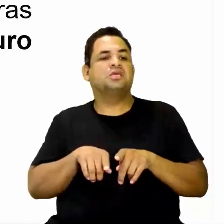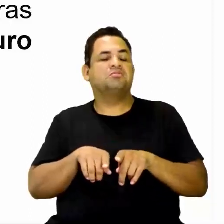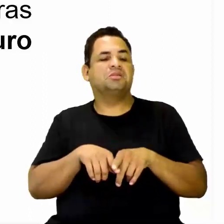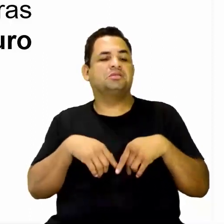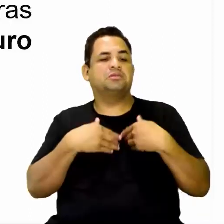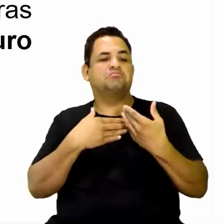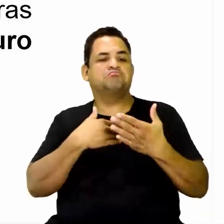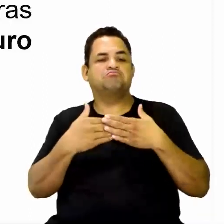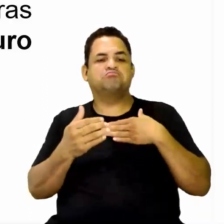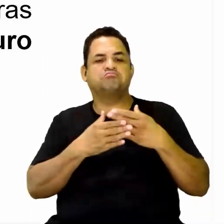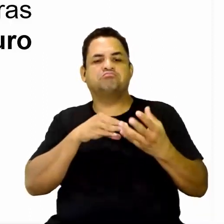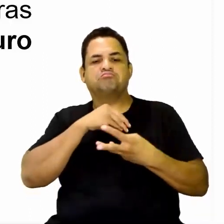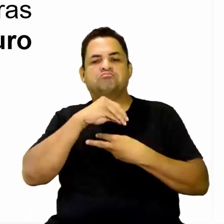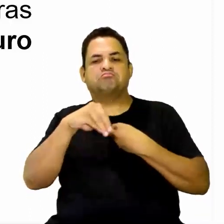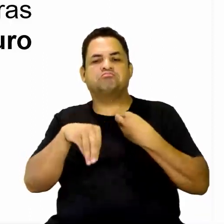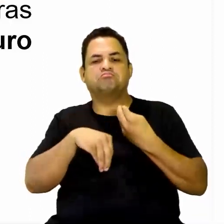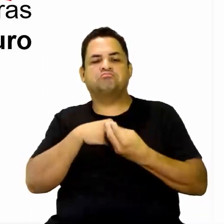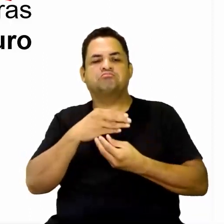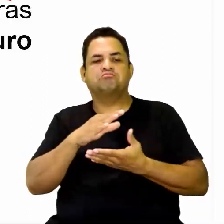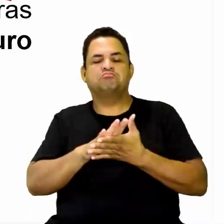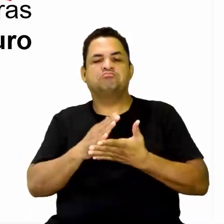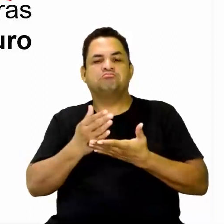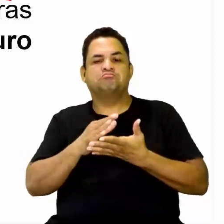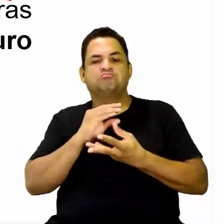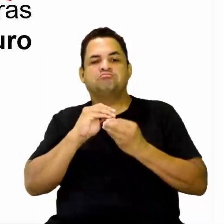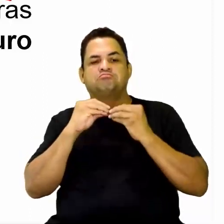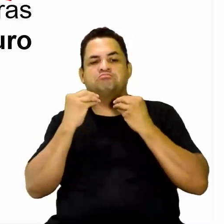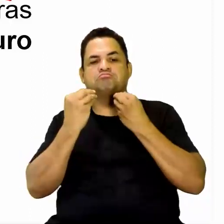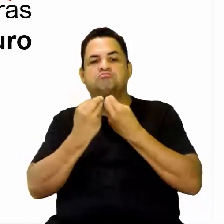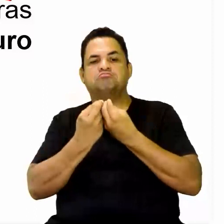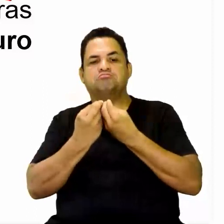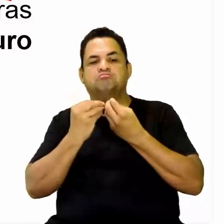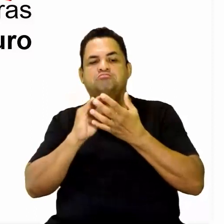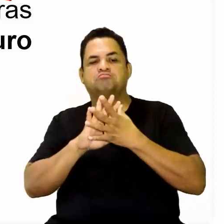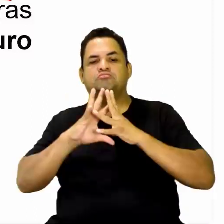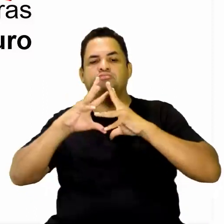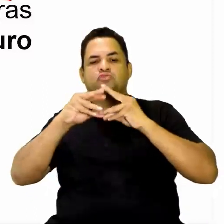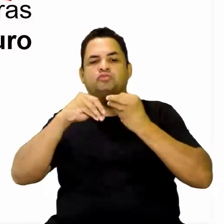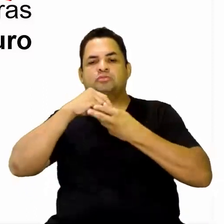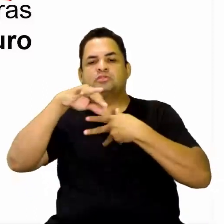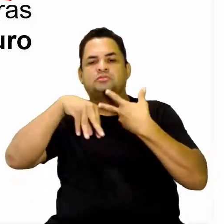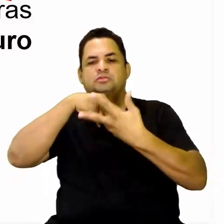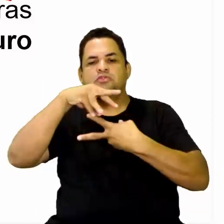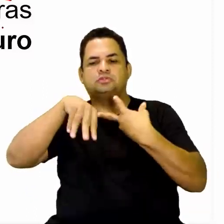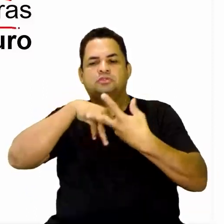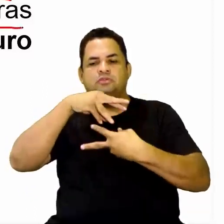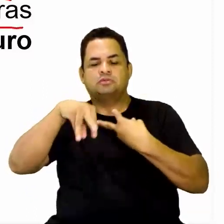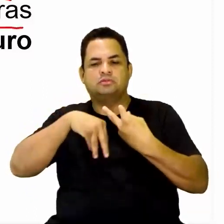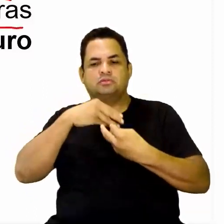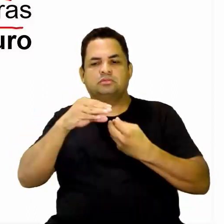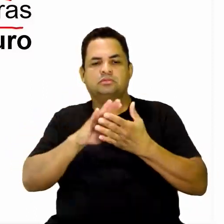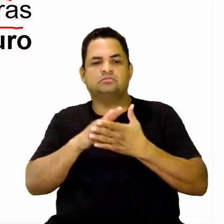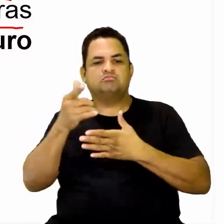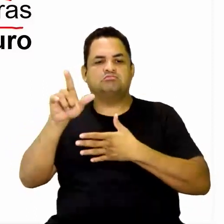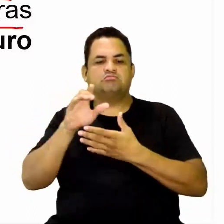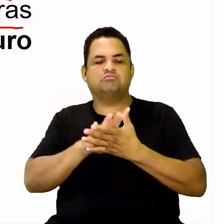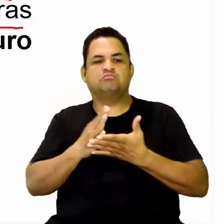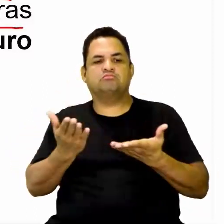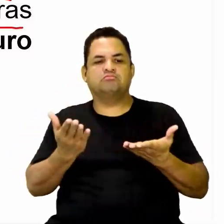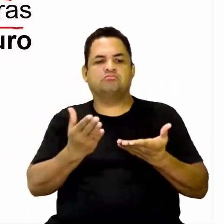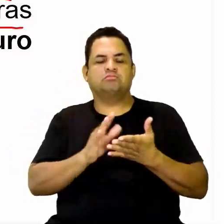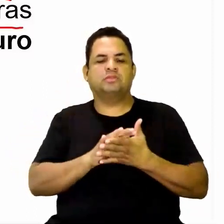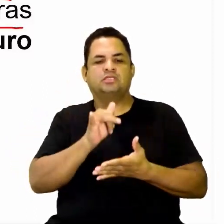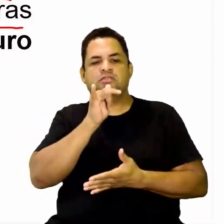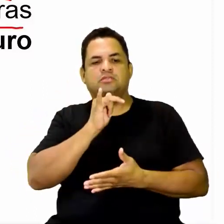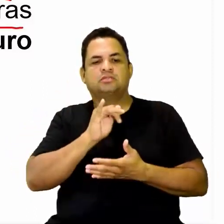qualquer mistura na qual as substâncias estejam totalmente dissolvidas umas nas outras, como no